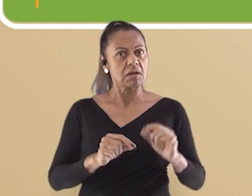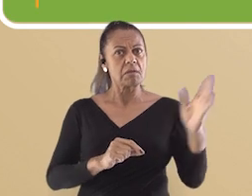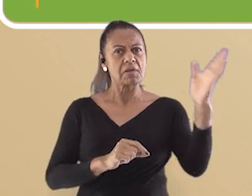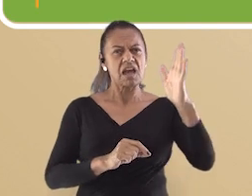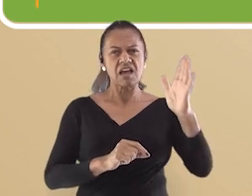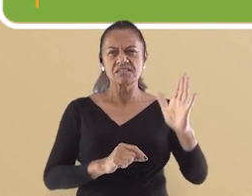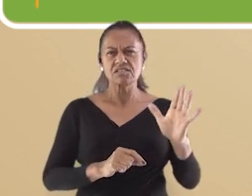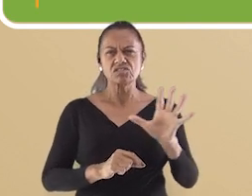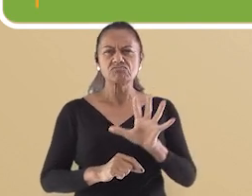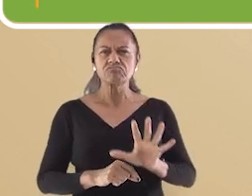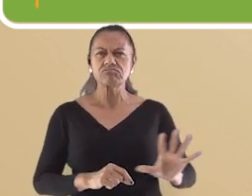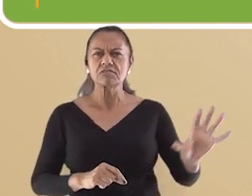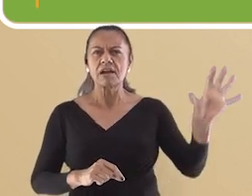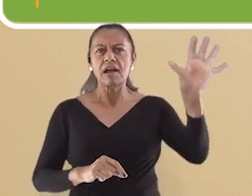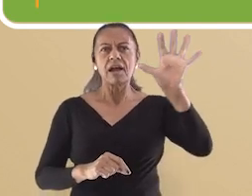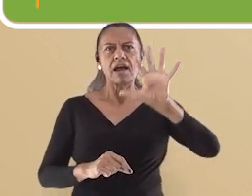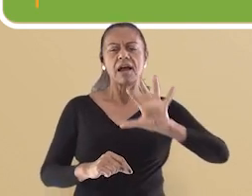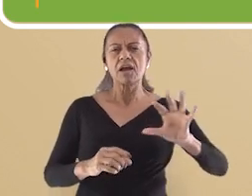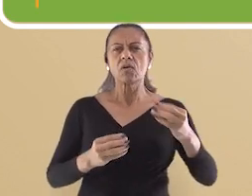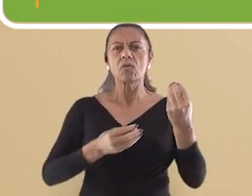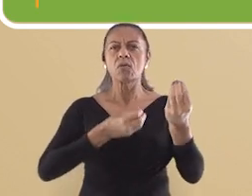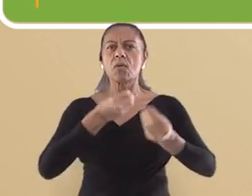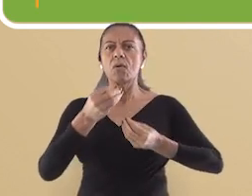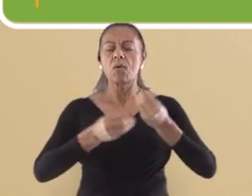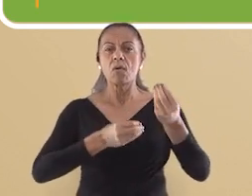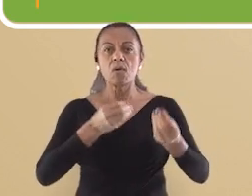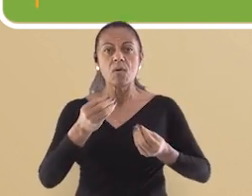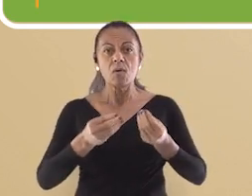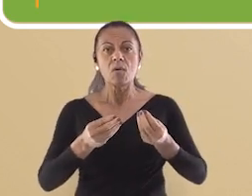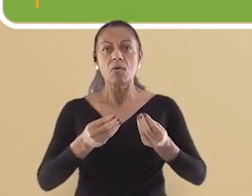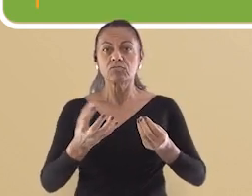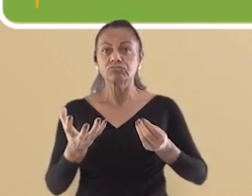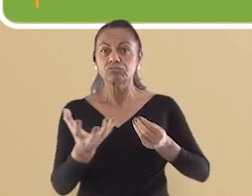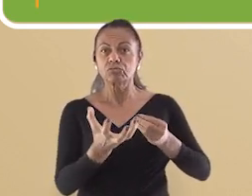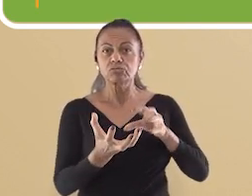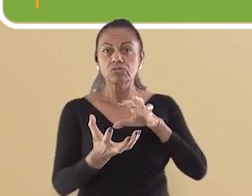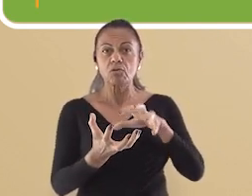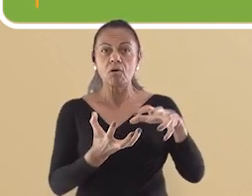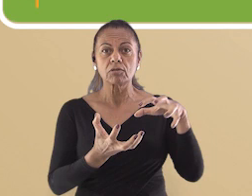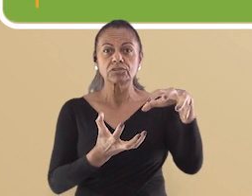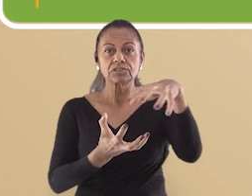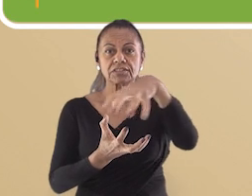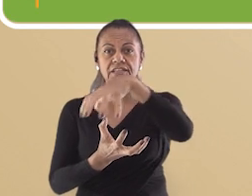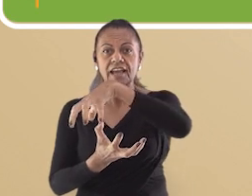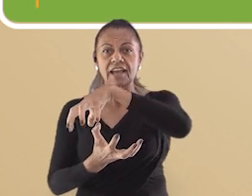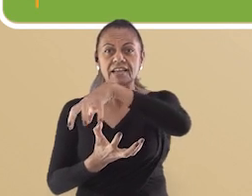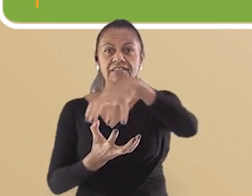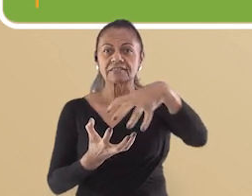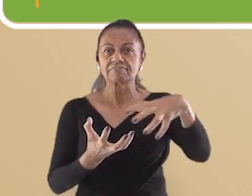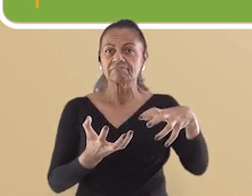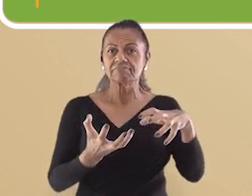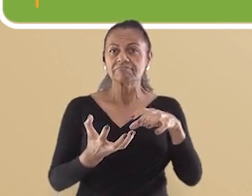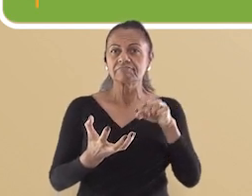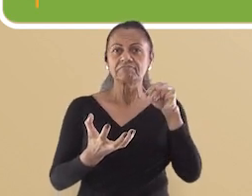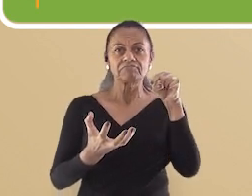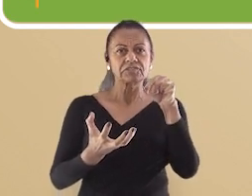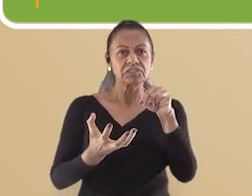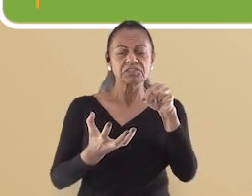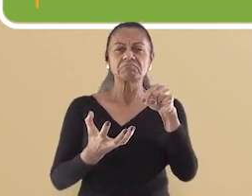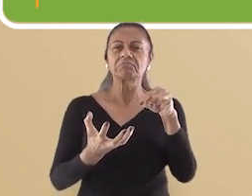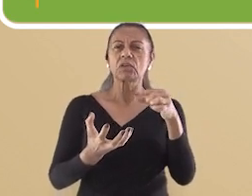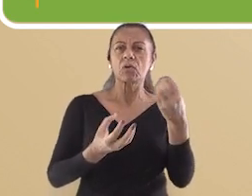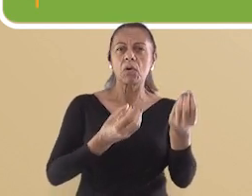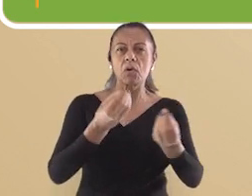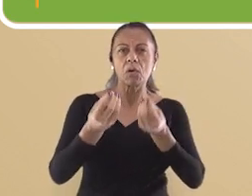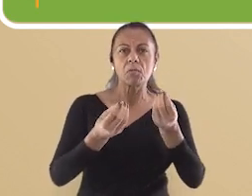e africana com base na teoria da deriva dos continentes, com o objetivo de reconhecer a importância